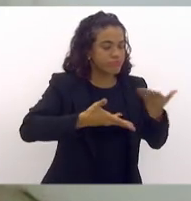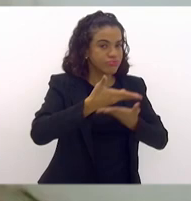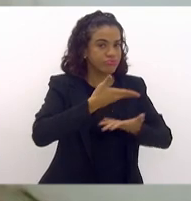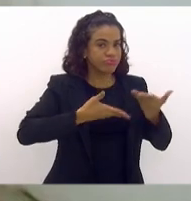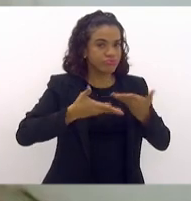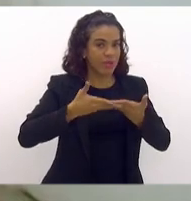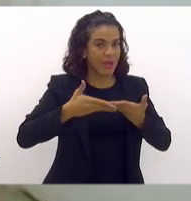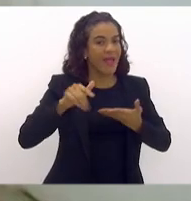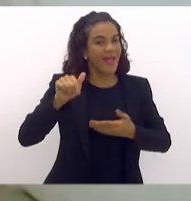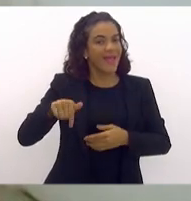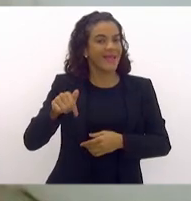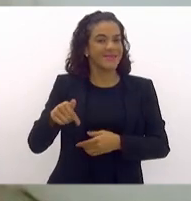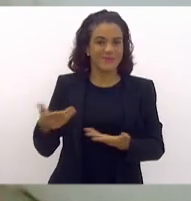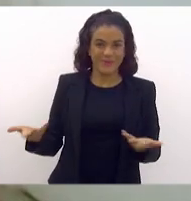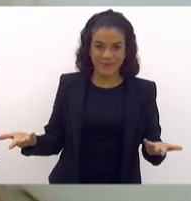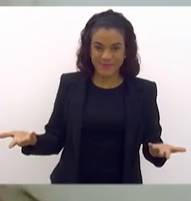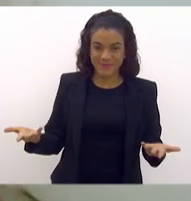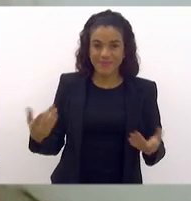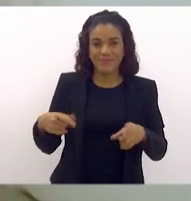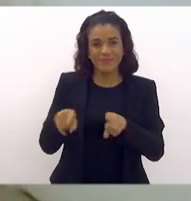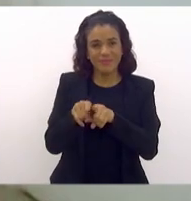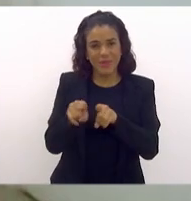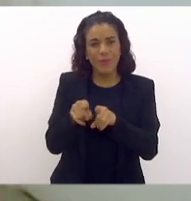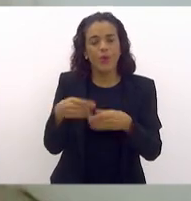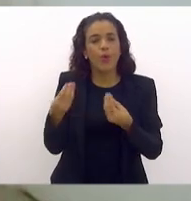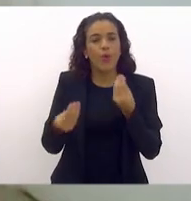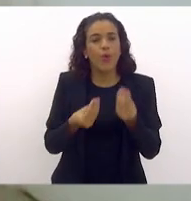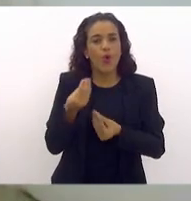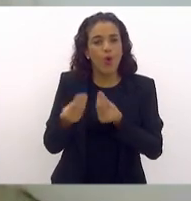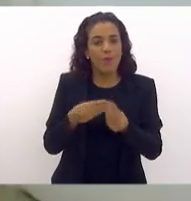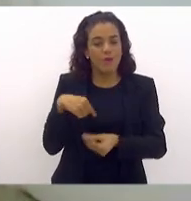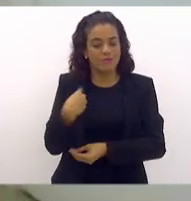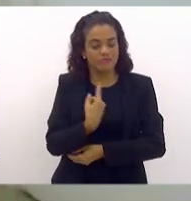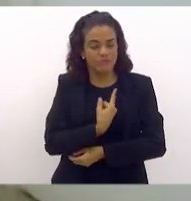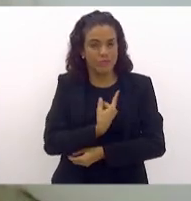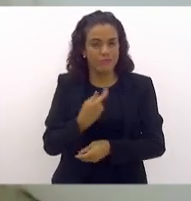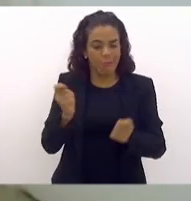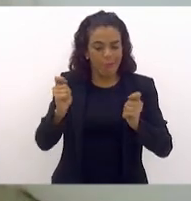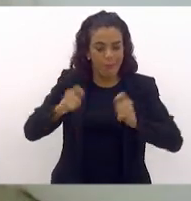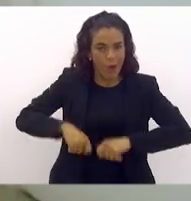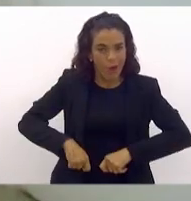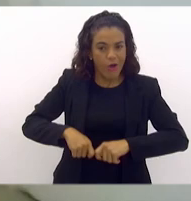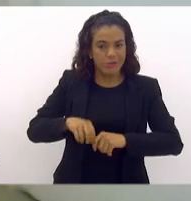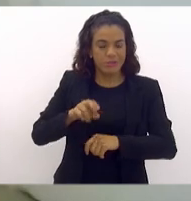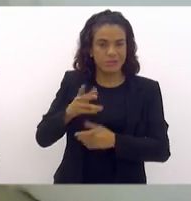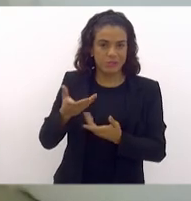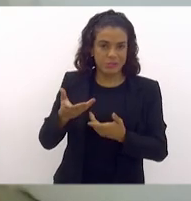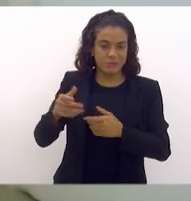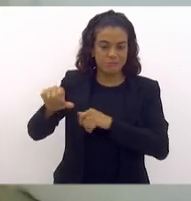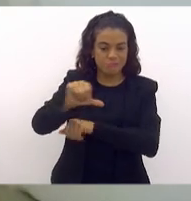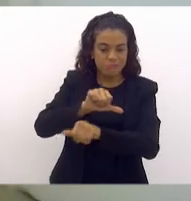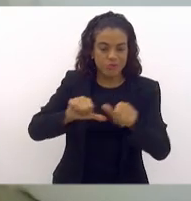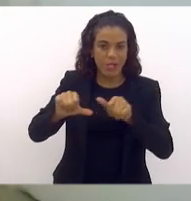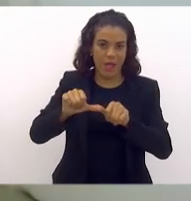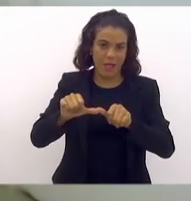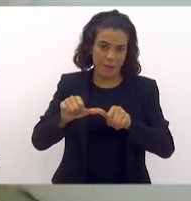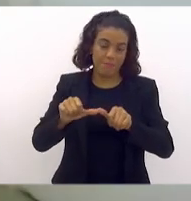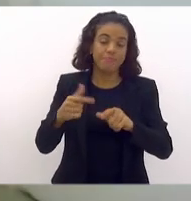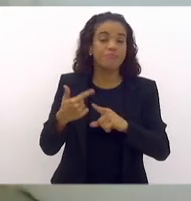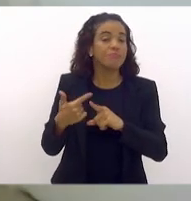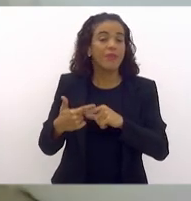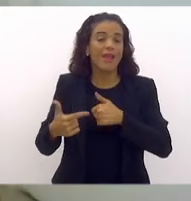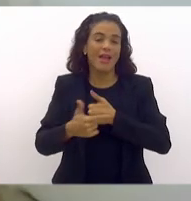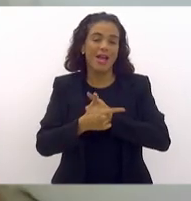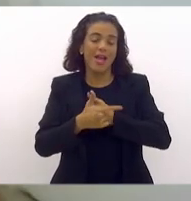de mentalidade. E como é que a gente faz frente a isso, né? Como é que a gente pode responder a isso? E a escola tem um papel